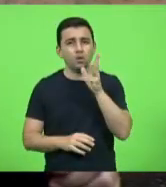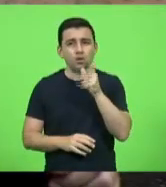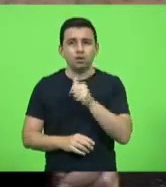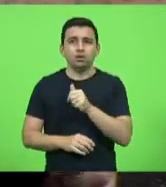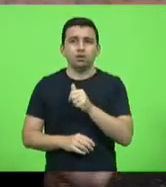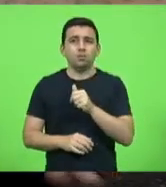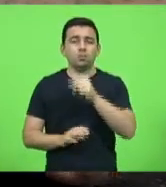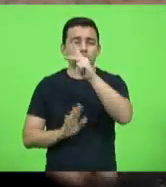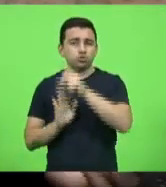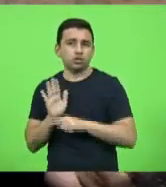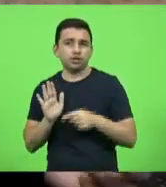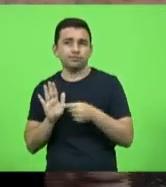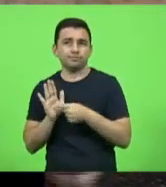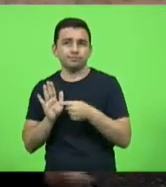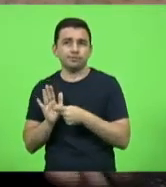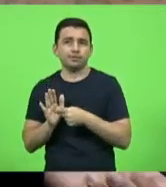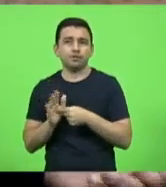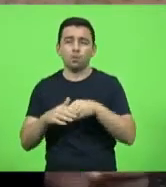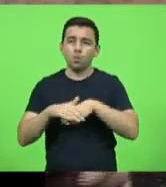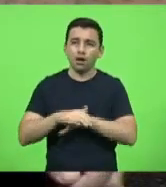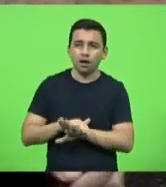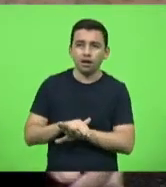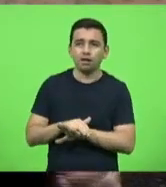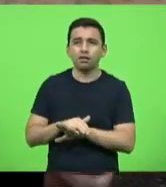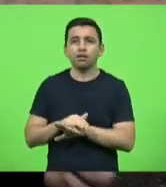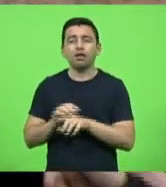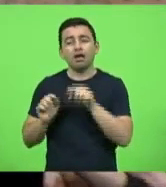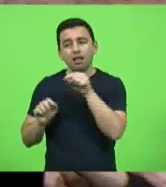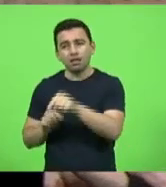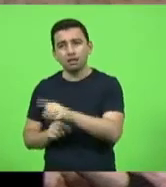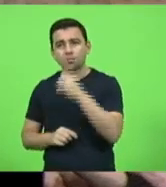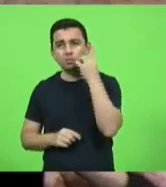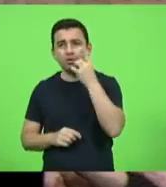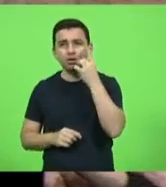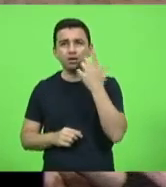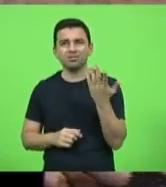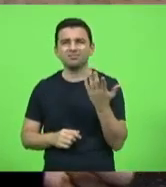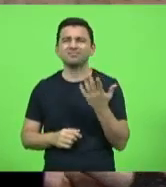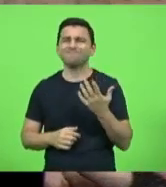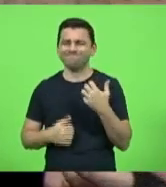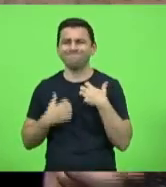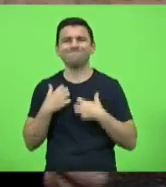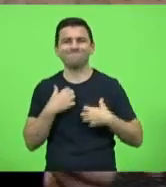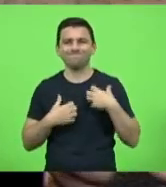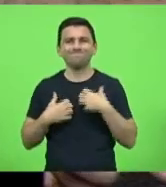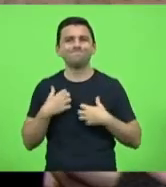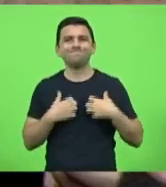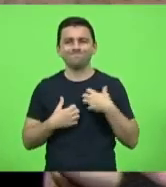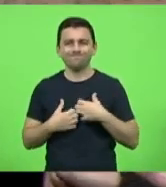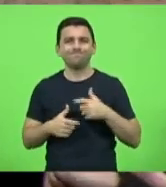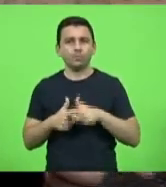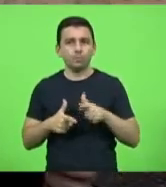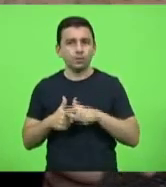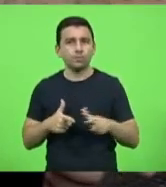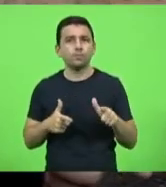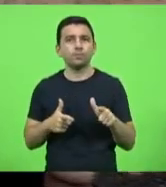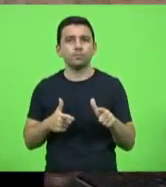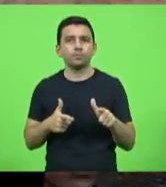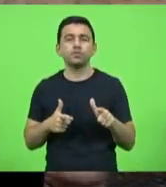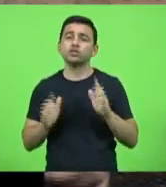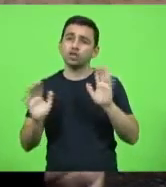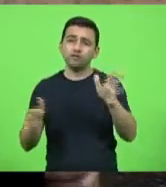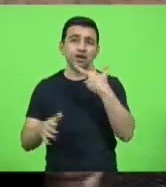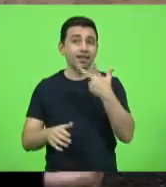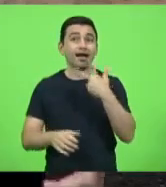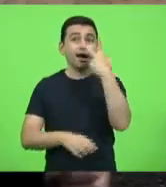um deputado no gabinete de outro, no cartório de outro deputado. Isso incomoda muito, incomoda. E, como eu disse, daqui a